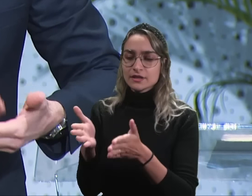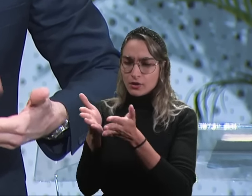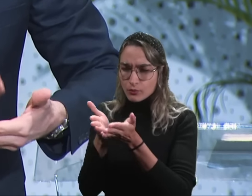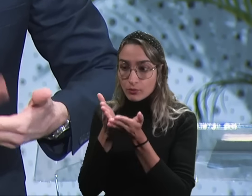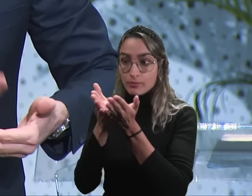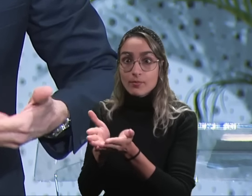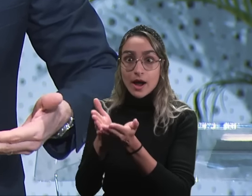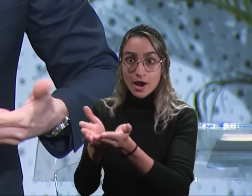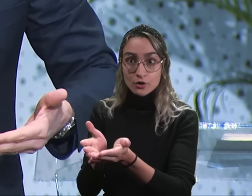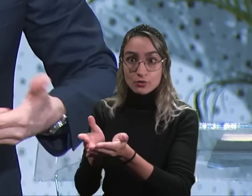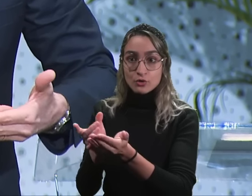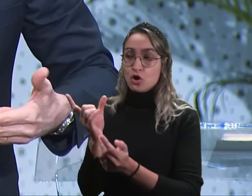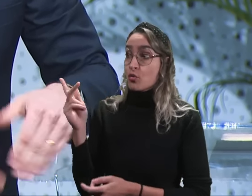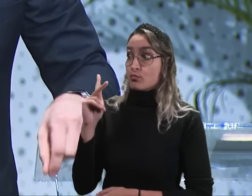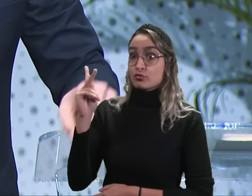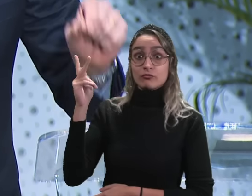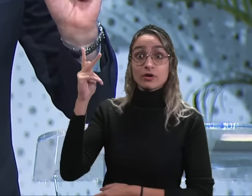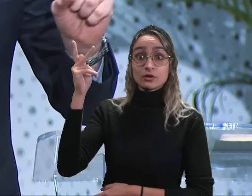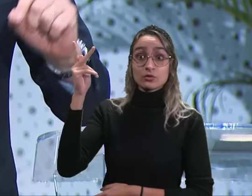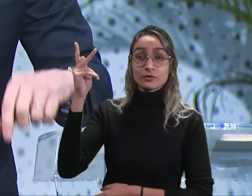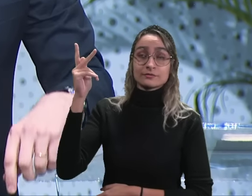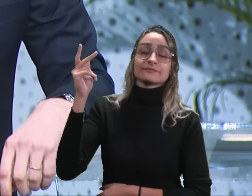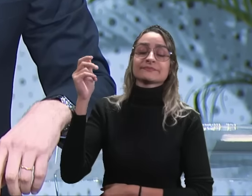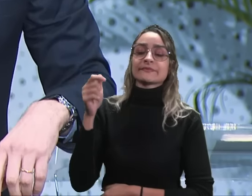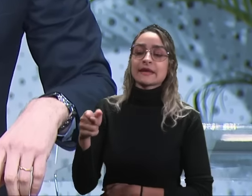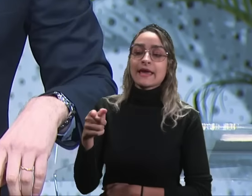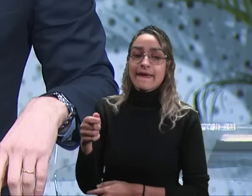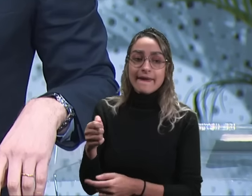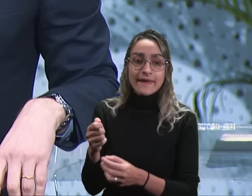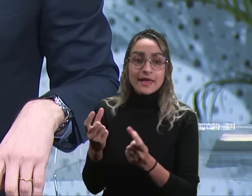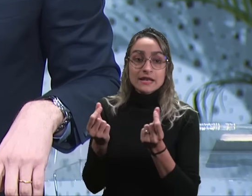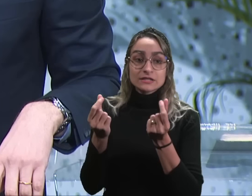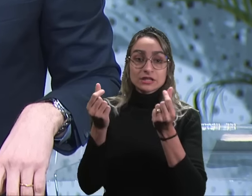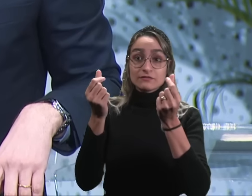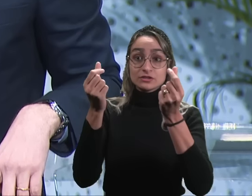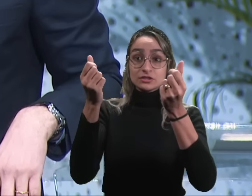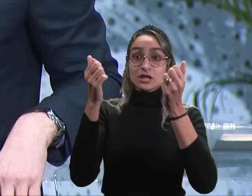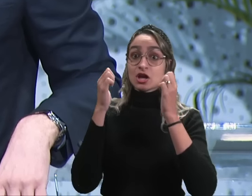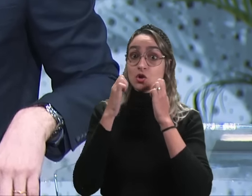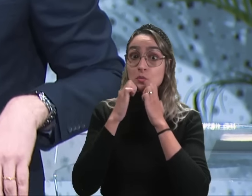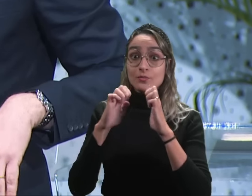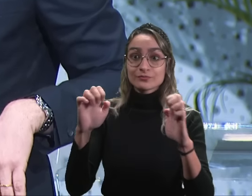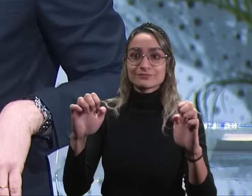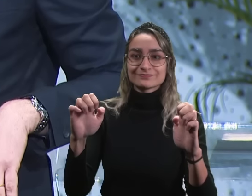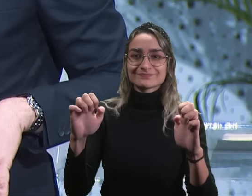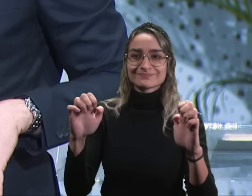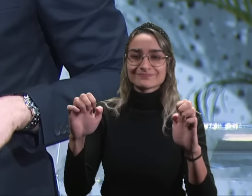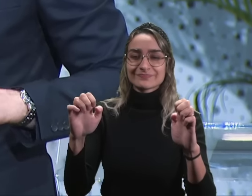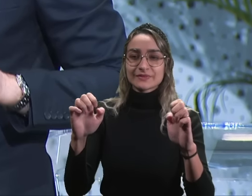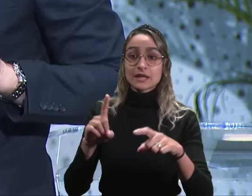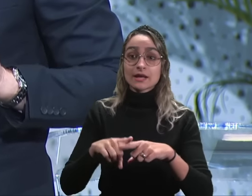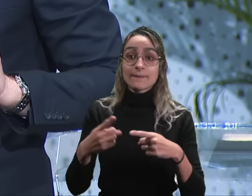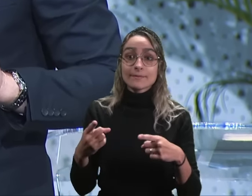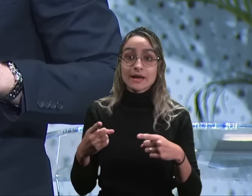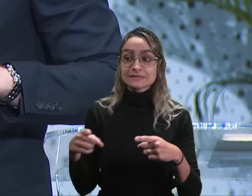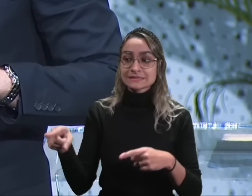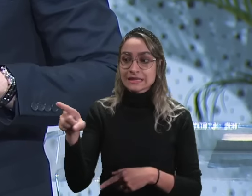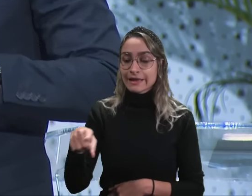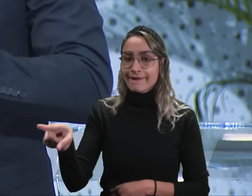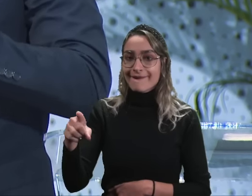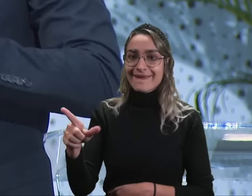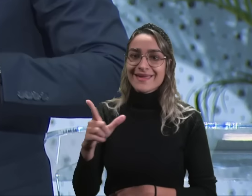mensagem de que Jesus iria voltar e sobrou para ele no bolso 12 centavos que ele pode comprar um pouquinho